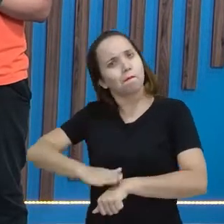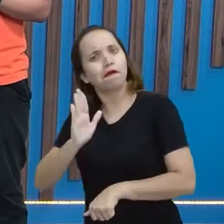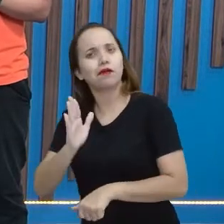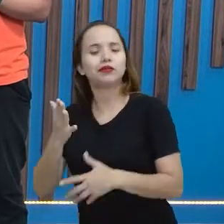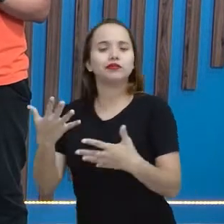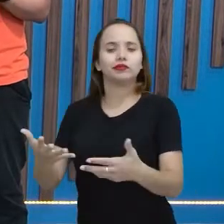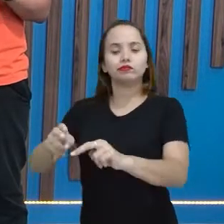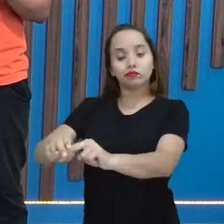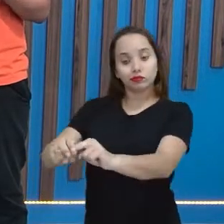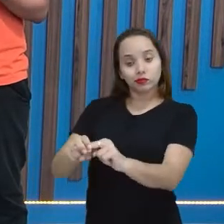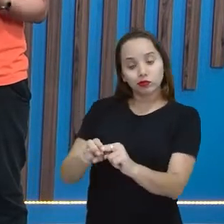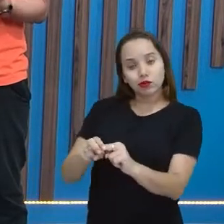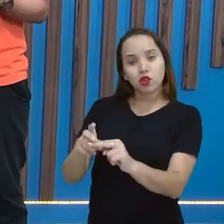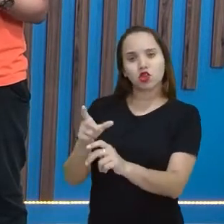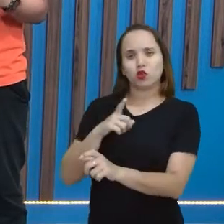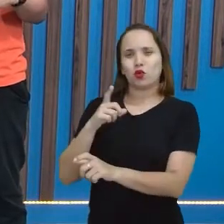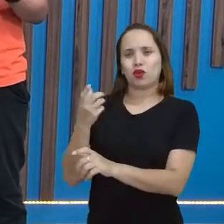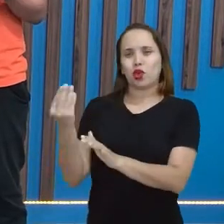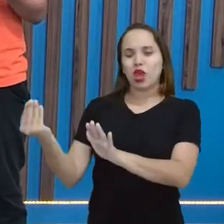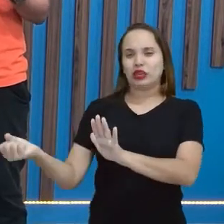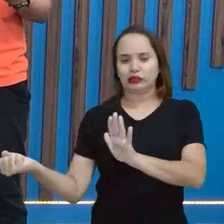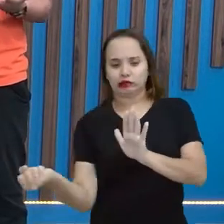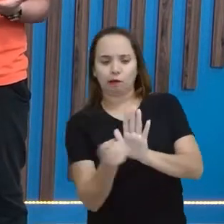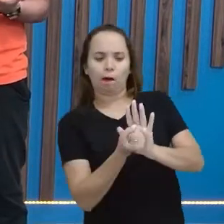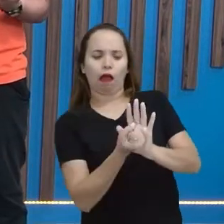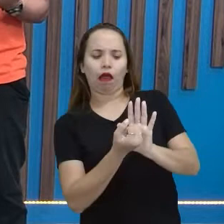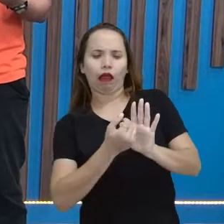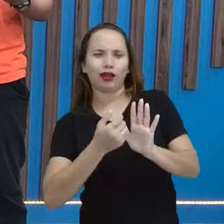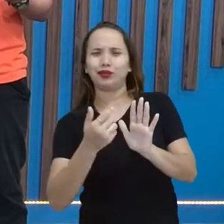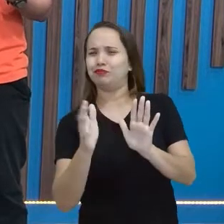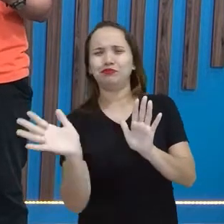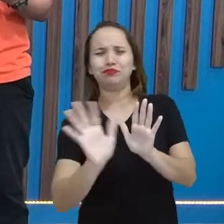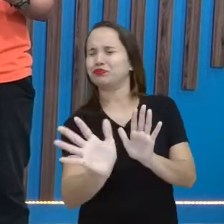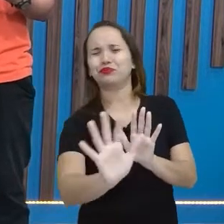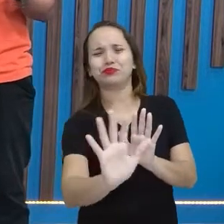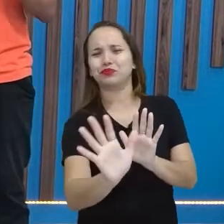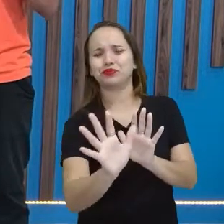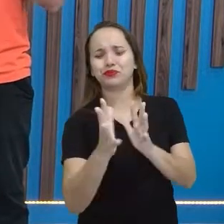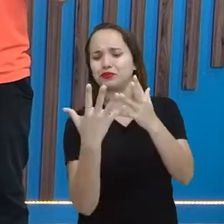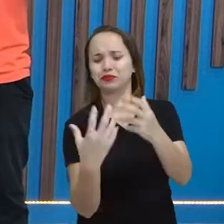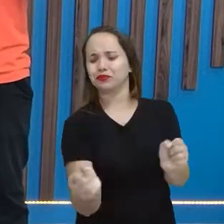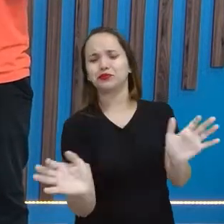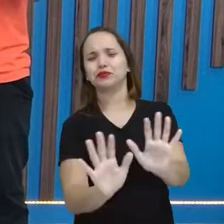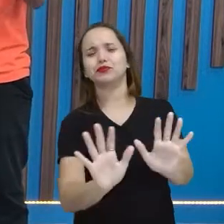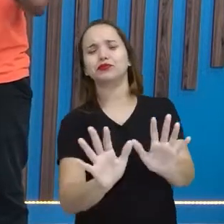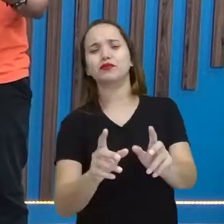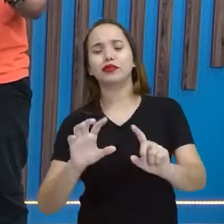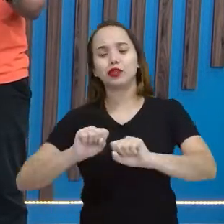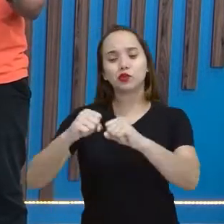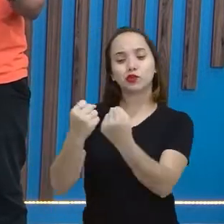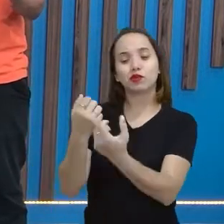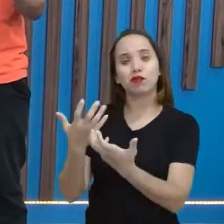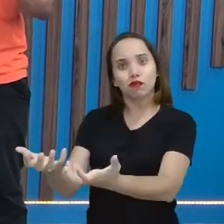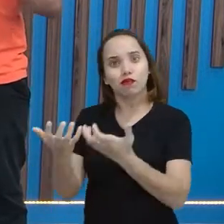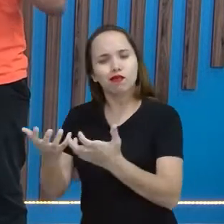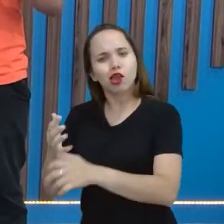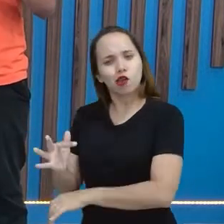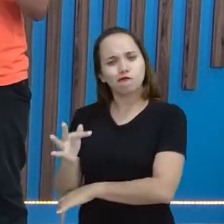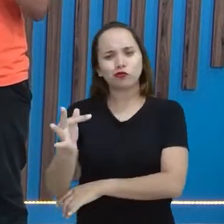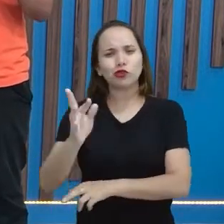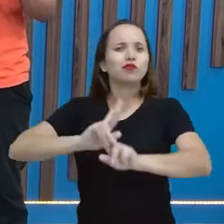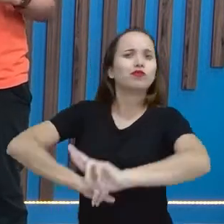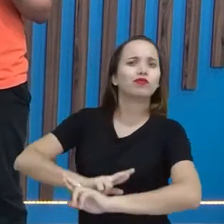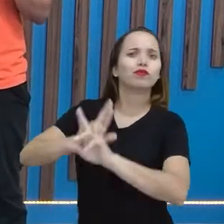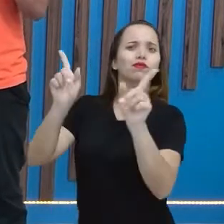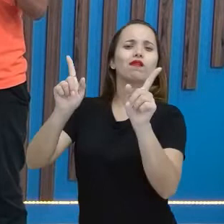que esses estereótipos, eles não cabem mais na sociedade que a gente quer formar, né? Na sociedade de que